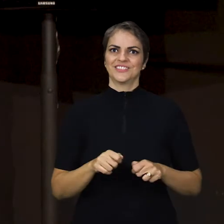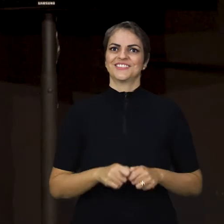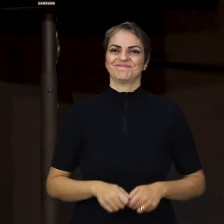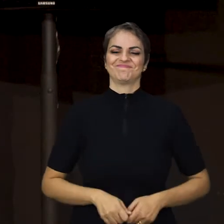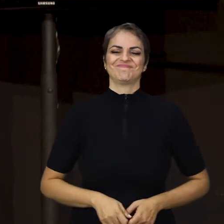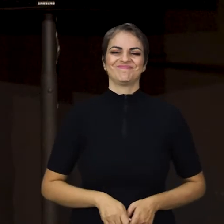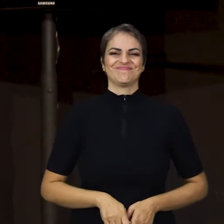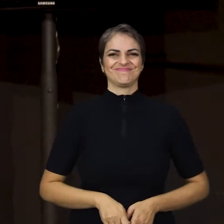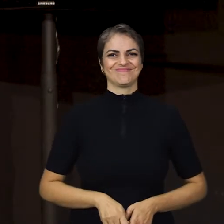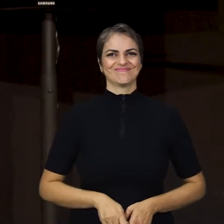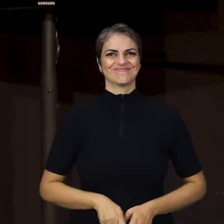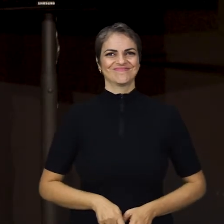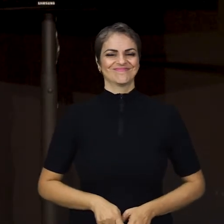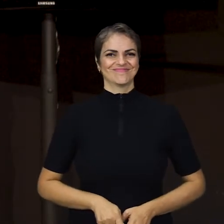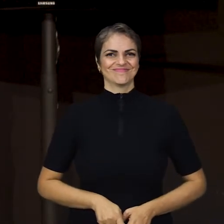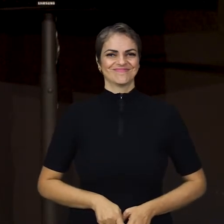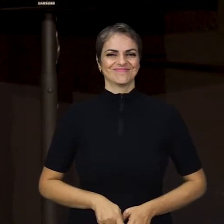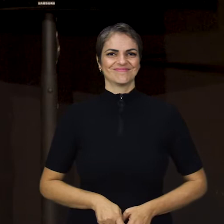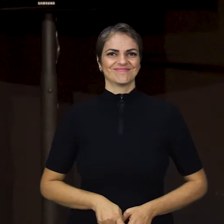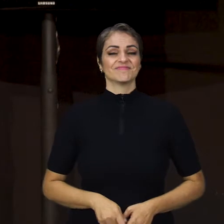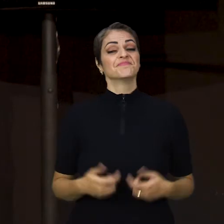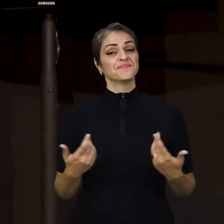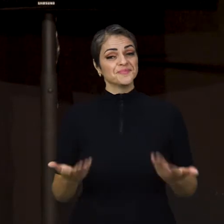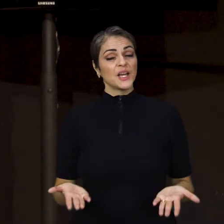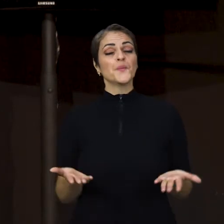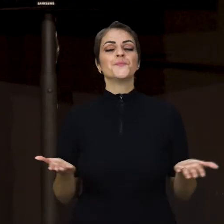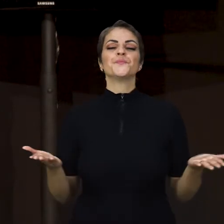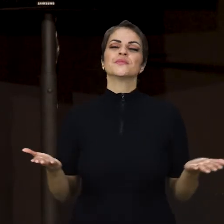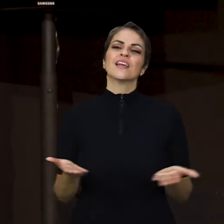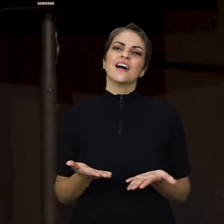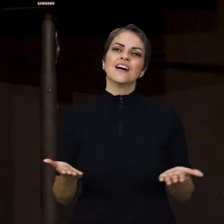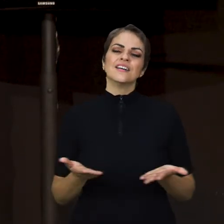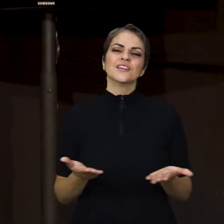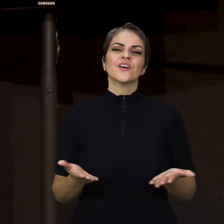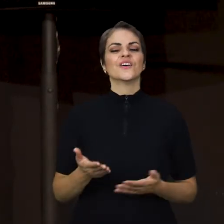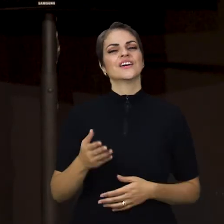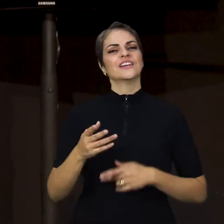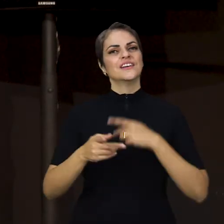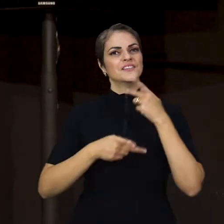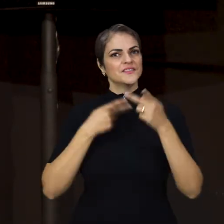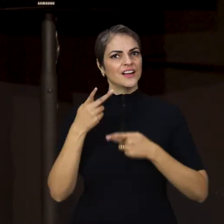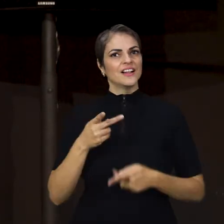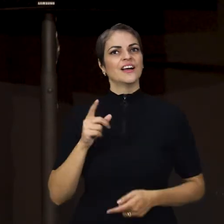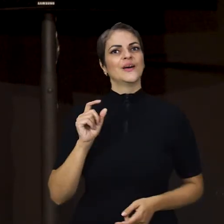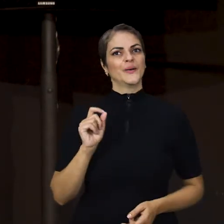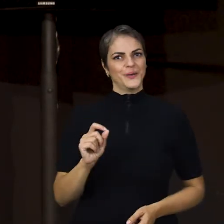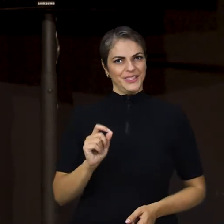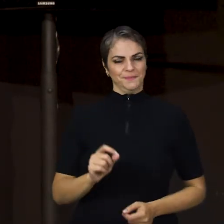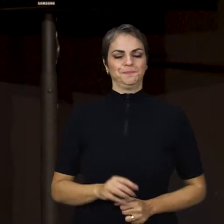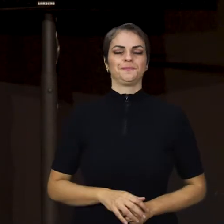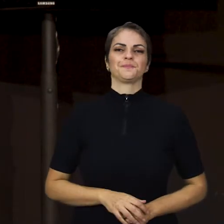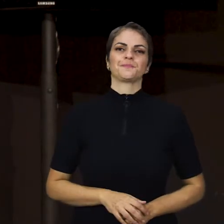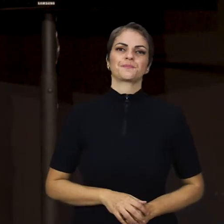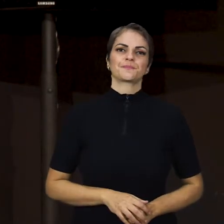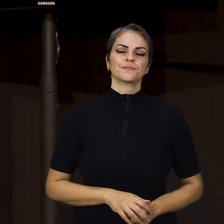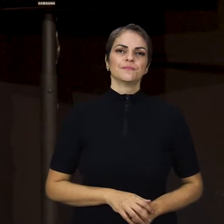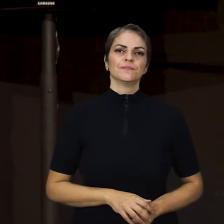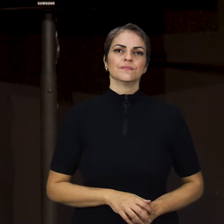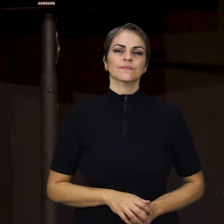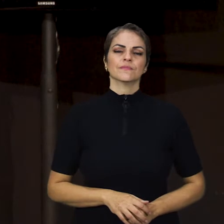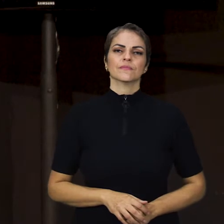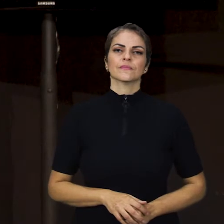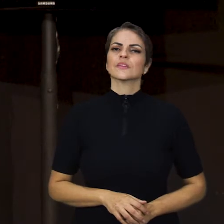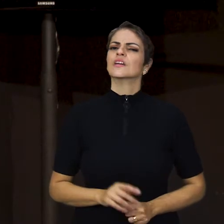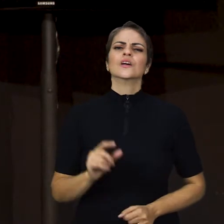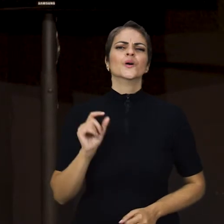ok? Vamos seguindo então agora para uma parte mais específica da definição